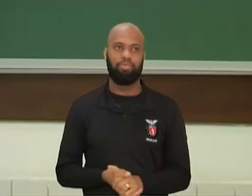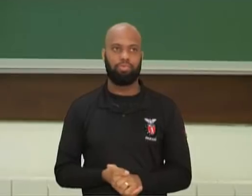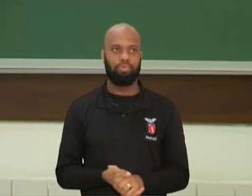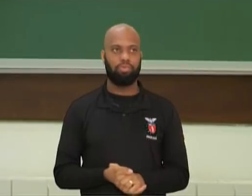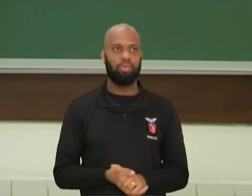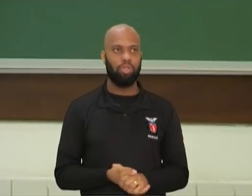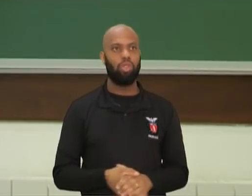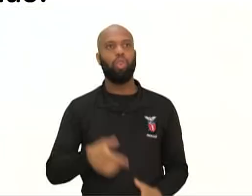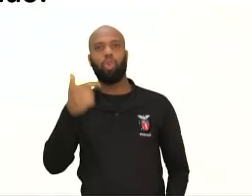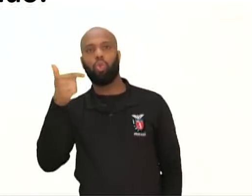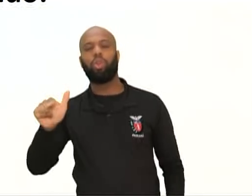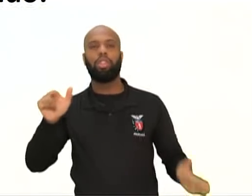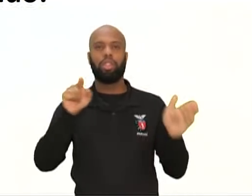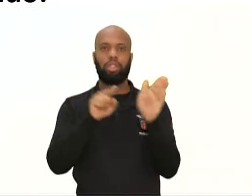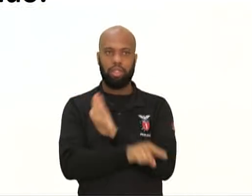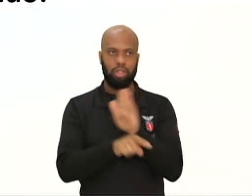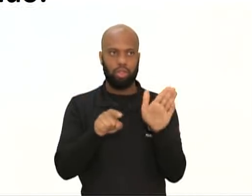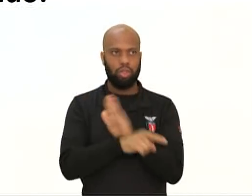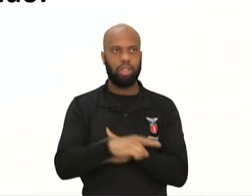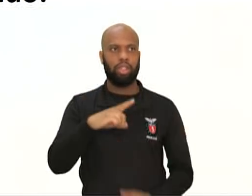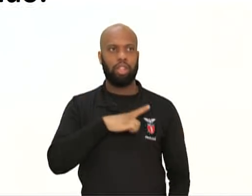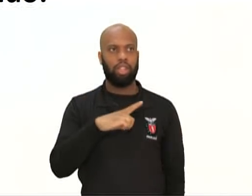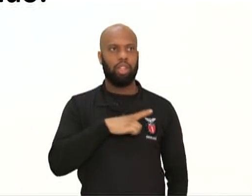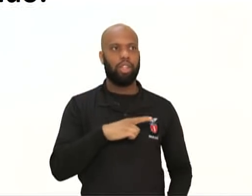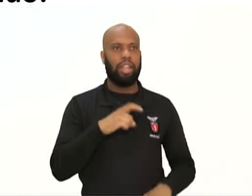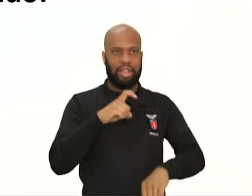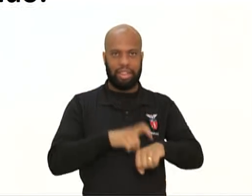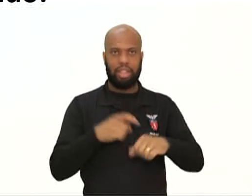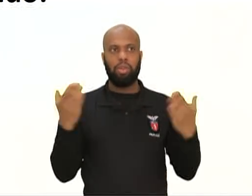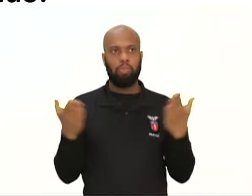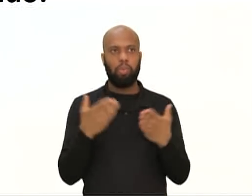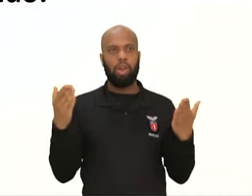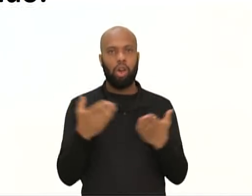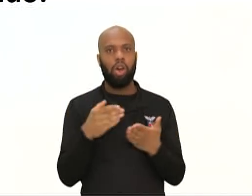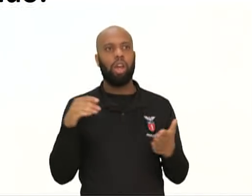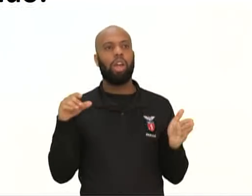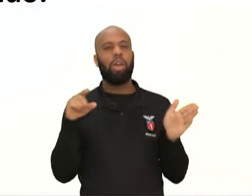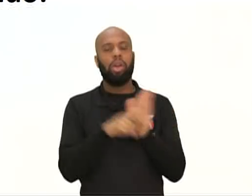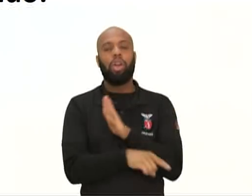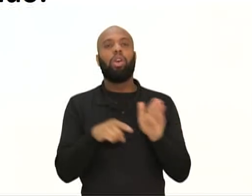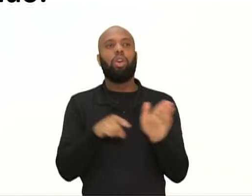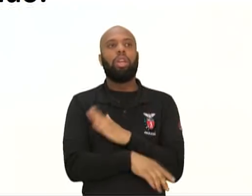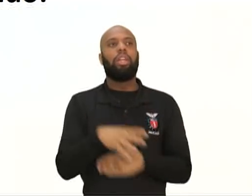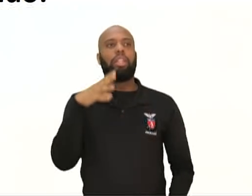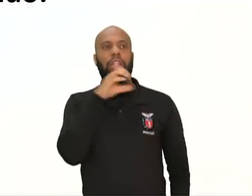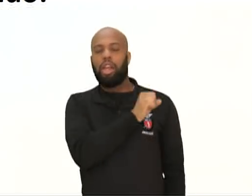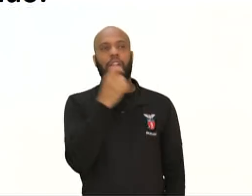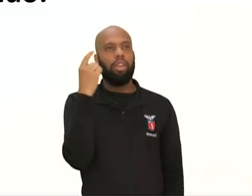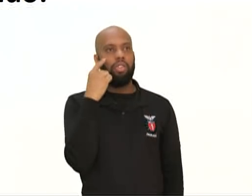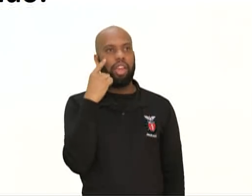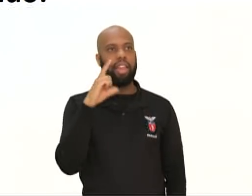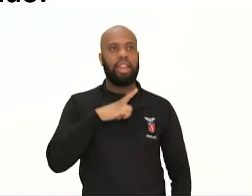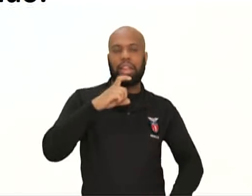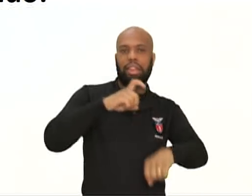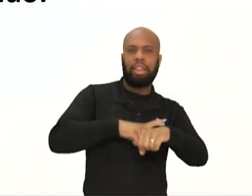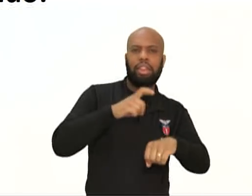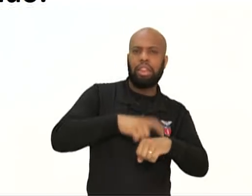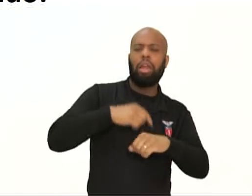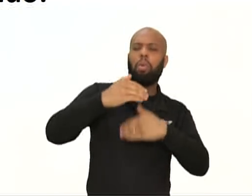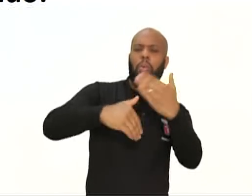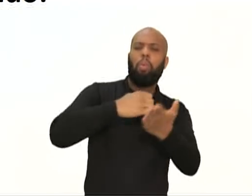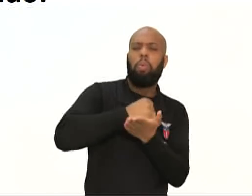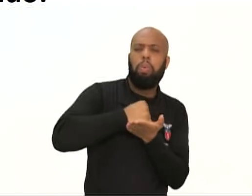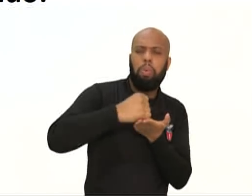Mais aqui uma atividade, um time aqui para o quiz. Vamos observar? O tempo passou